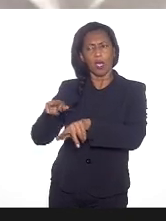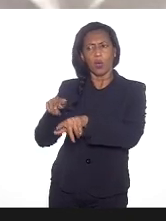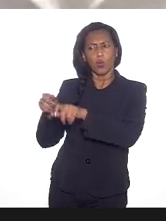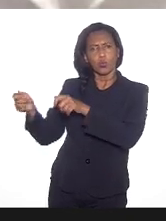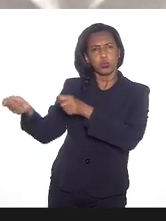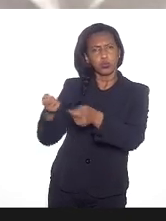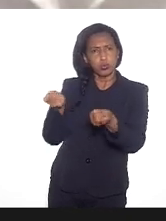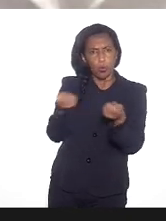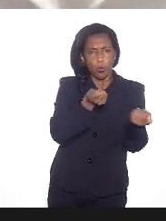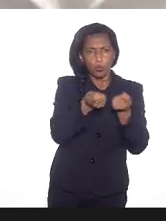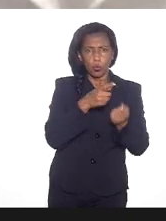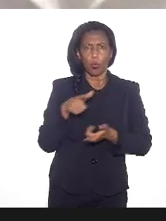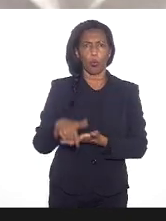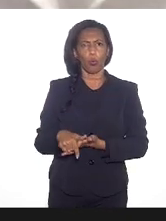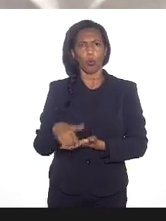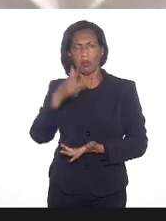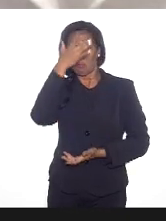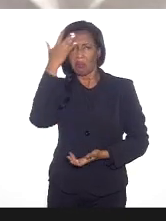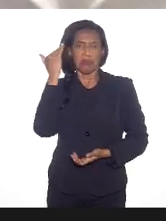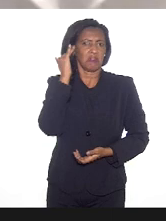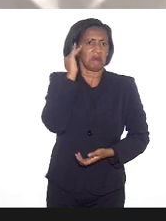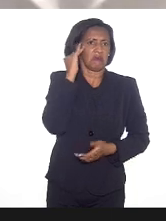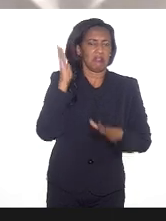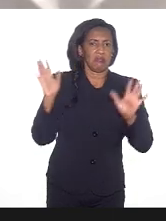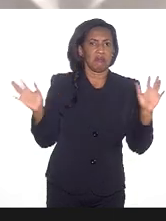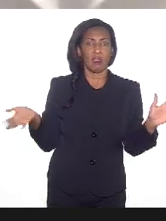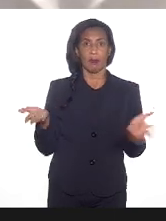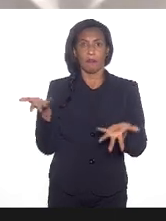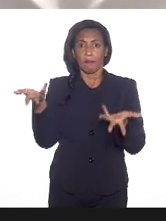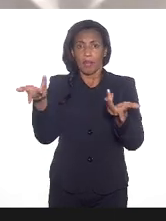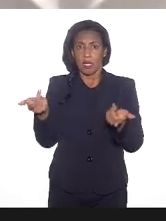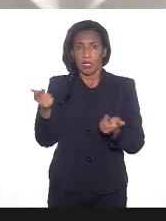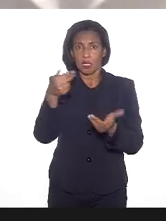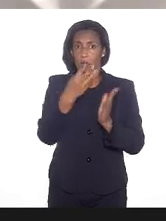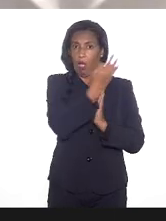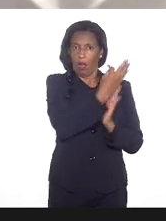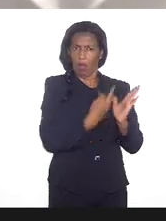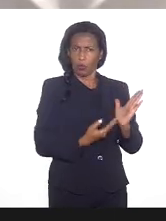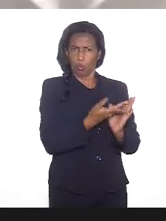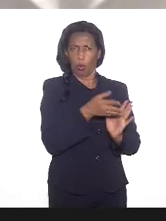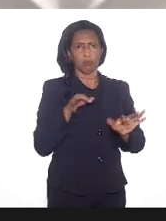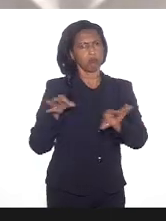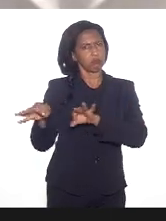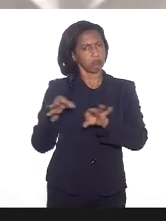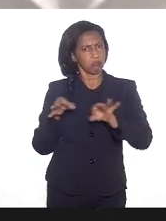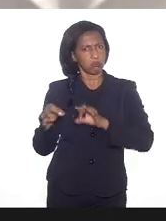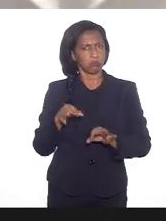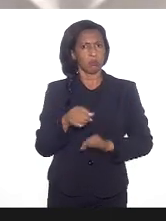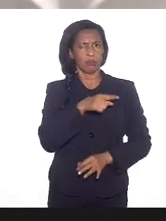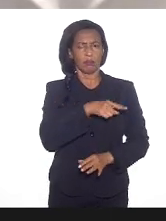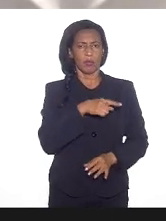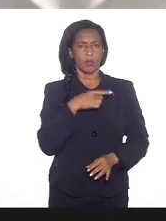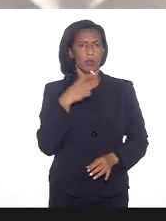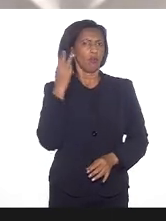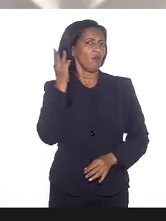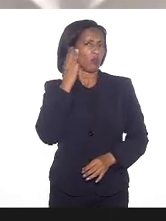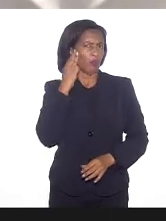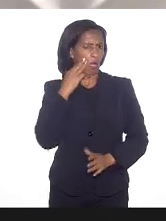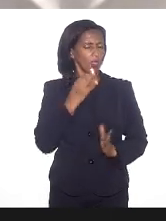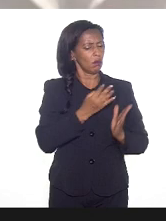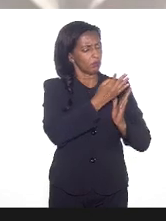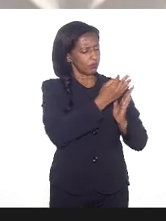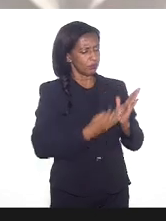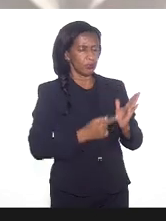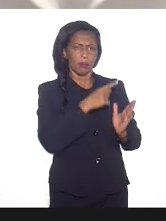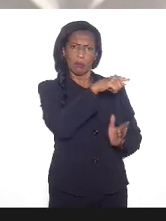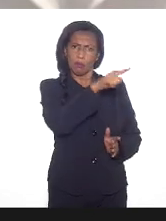lá aqueles que se entender, de acordo com o belíssimo relatório preparado pelo deputado Valdeque Carneiro, para